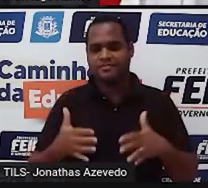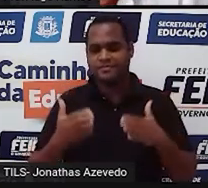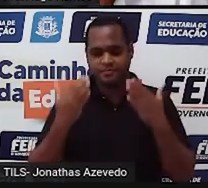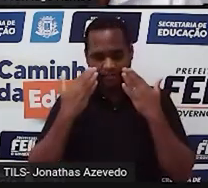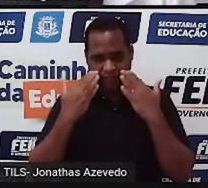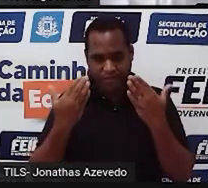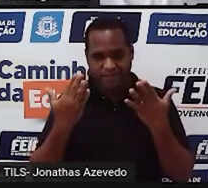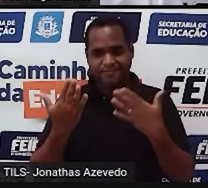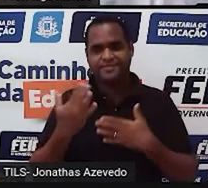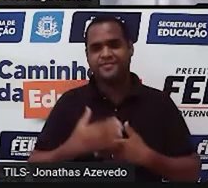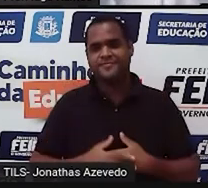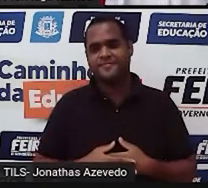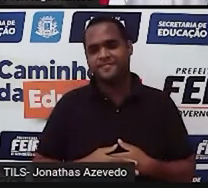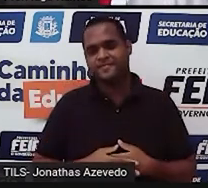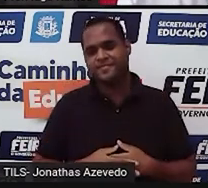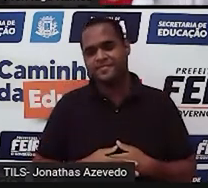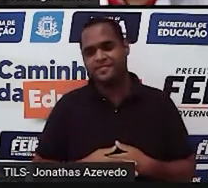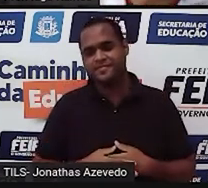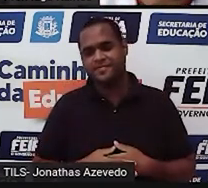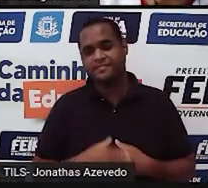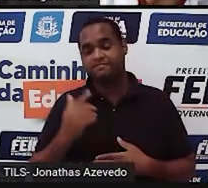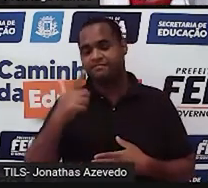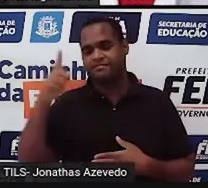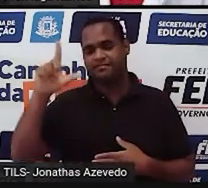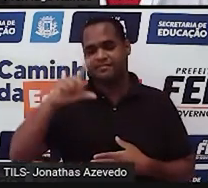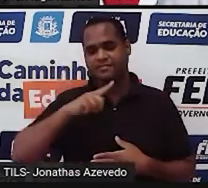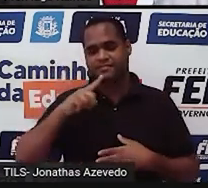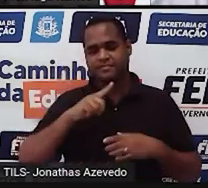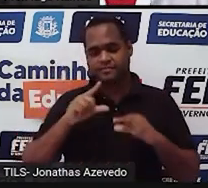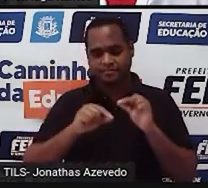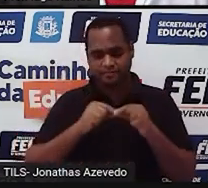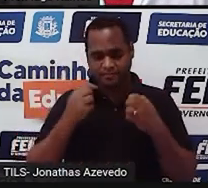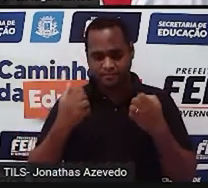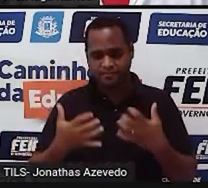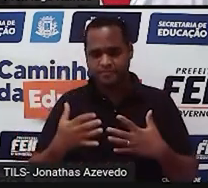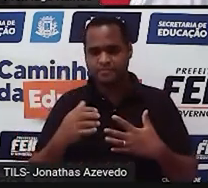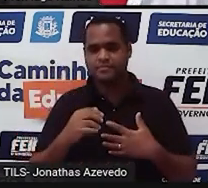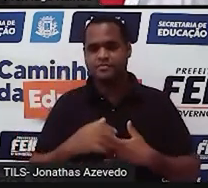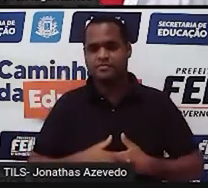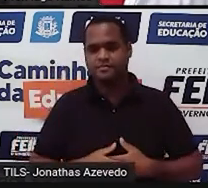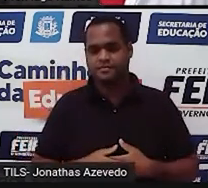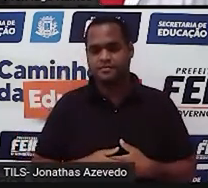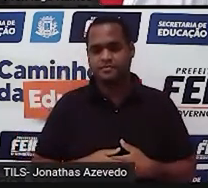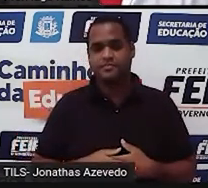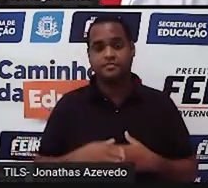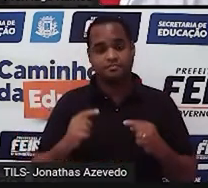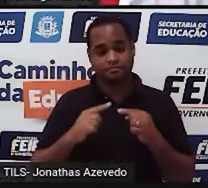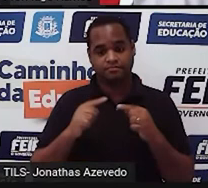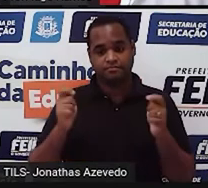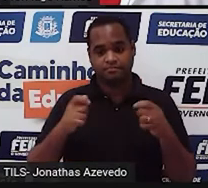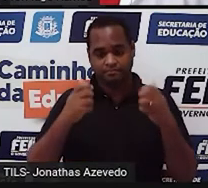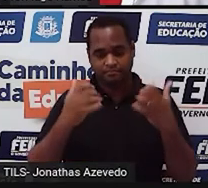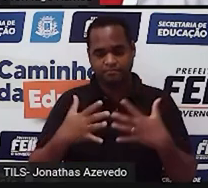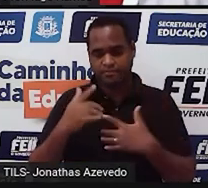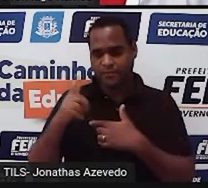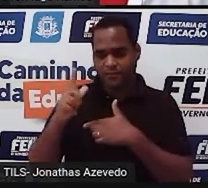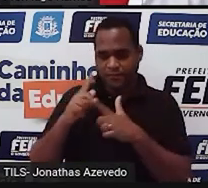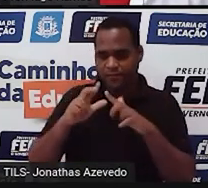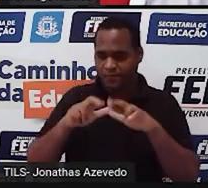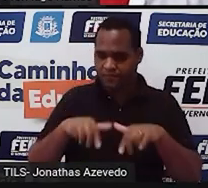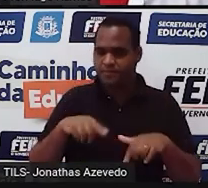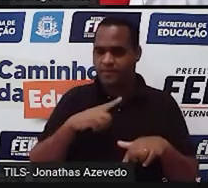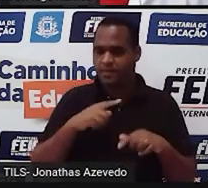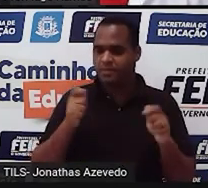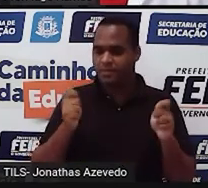mostrar mais uma Olha só esse modelo aqui tá bom esse modelo é outra forma do poço